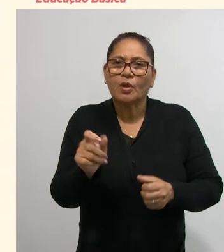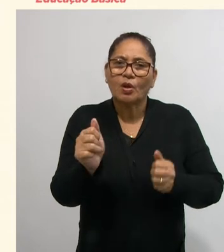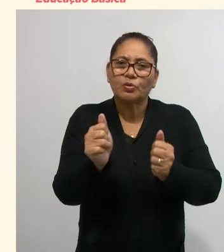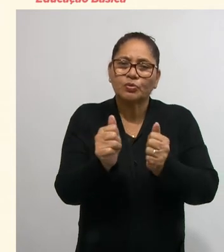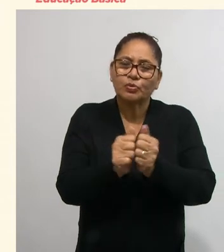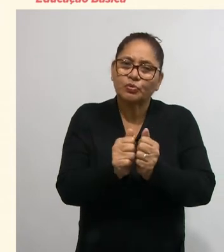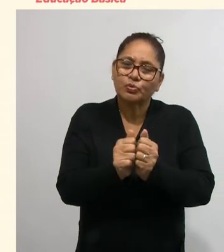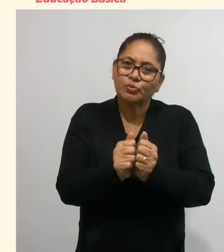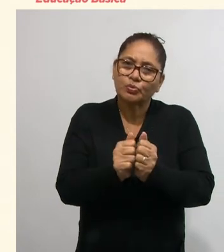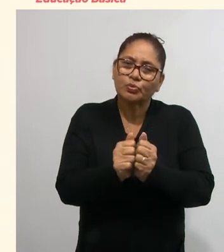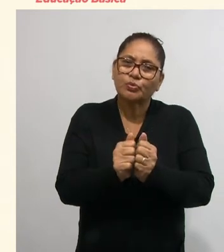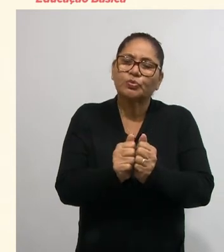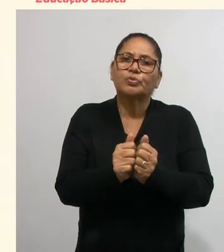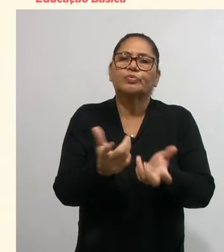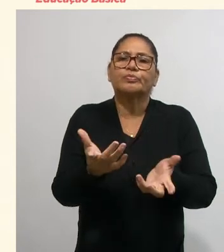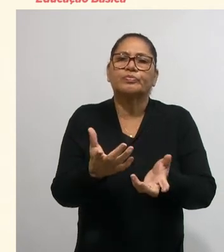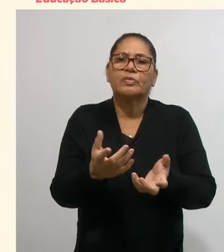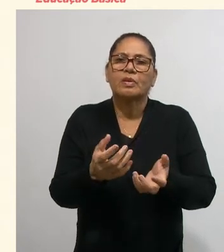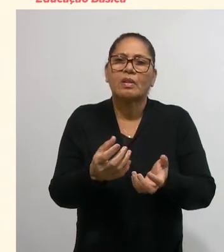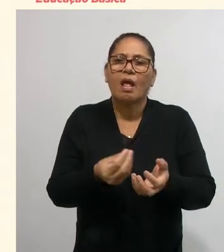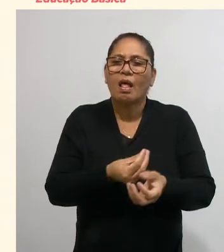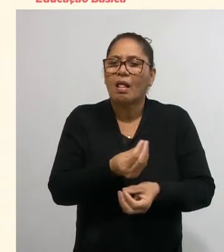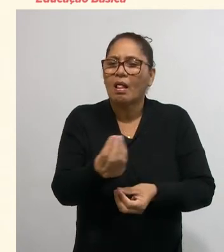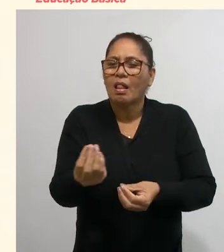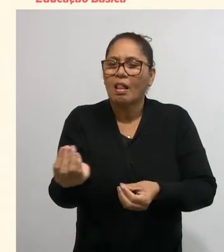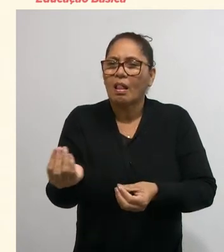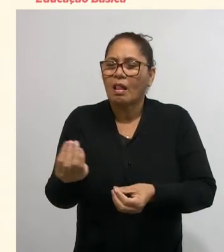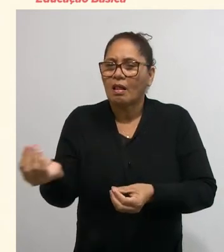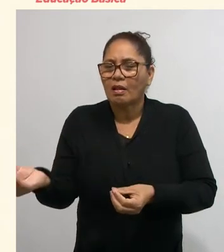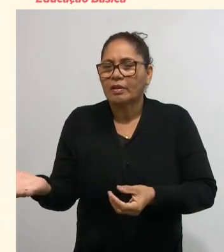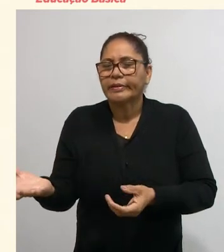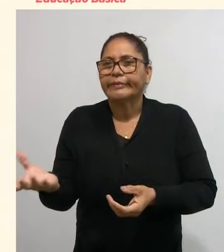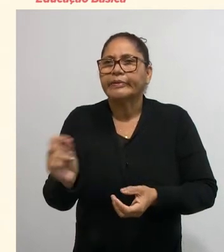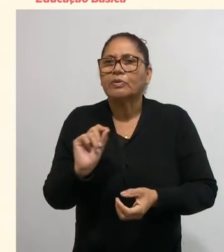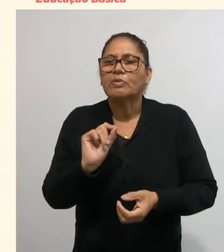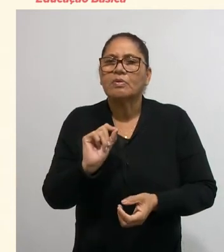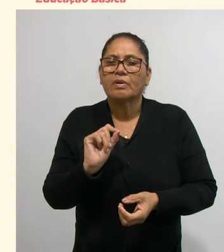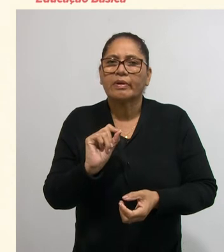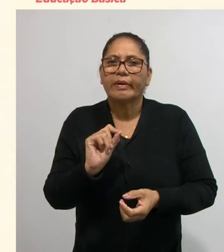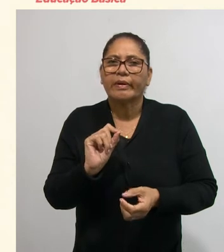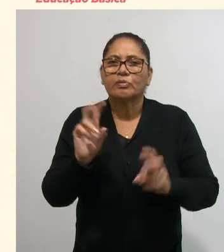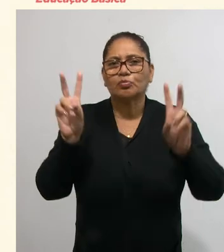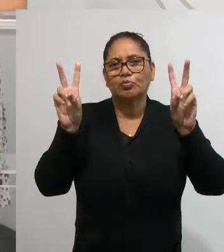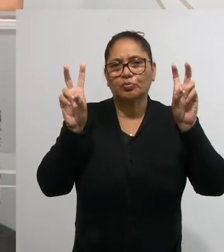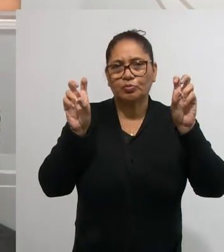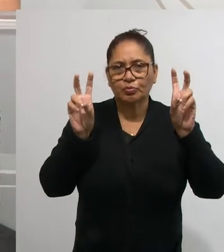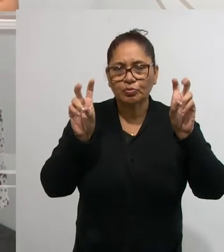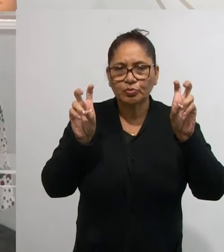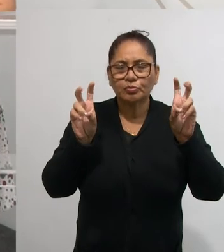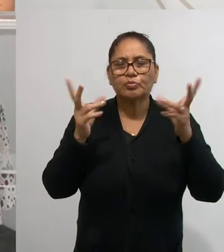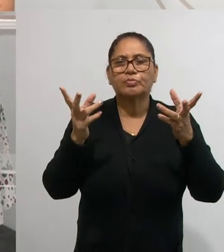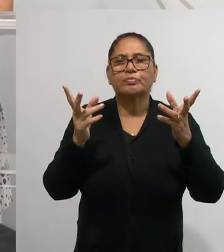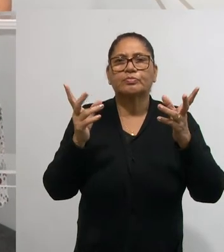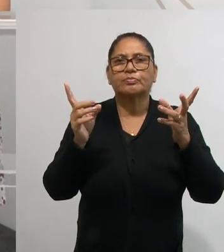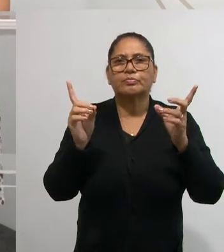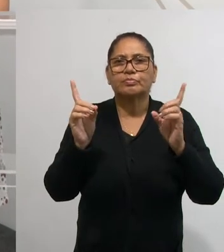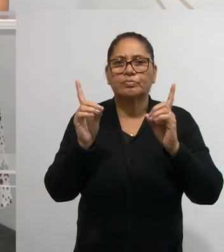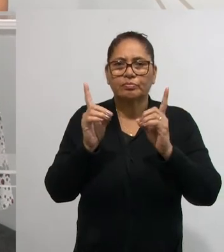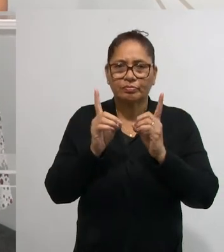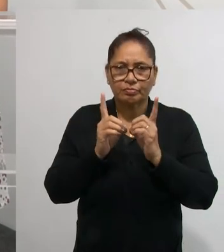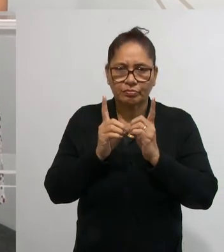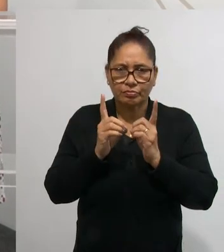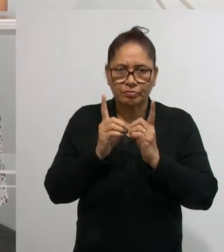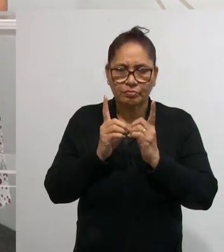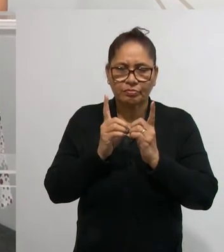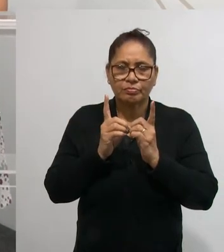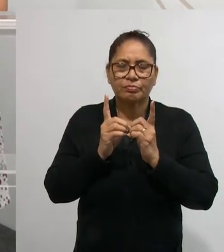fazendo junto a vocês a distribuição das das temáticas né nas nossas aulas síncronas